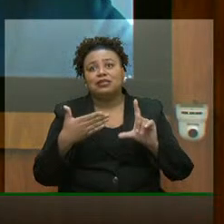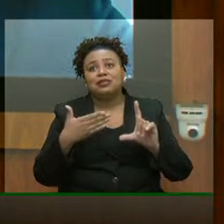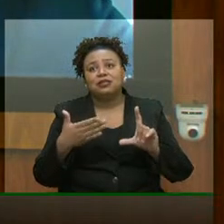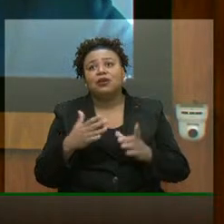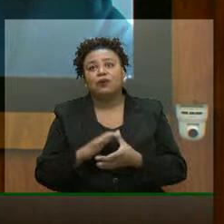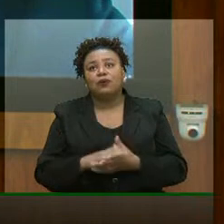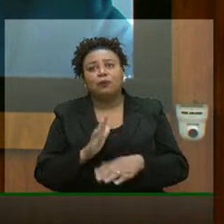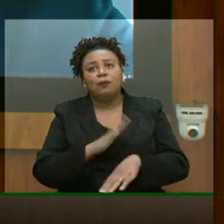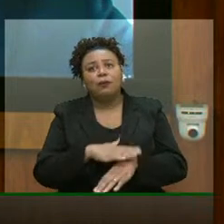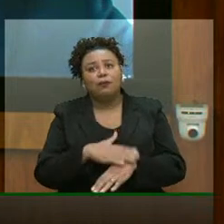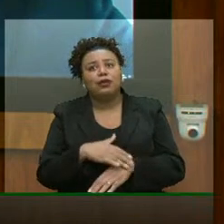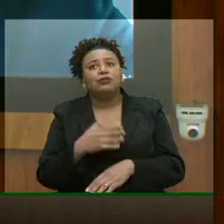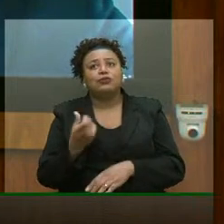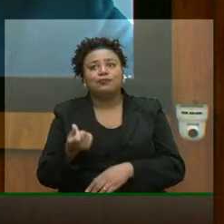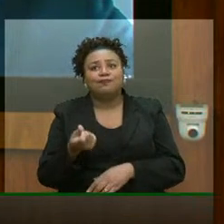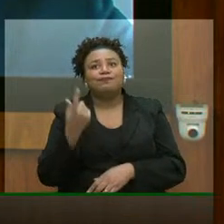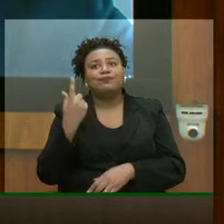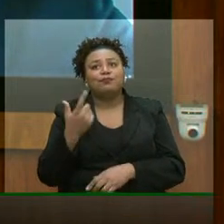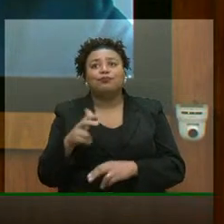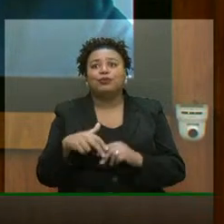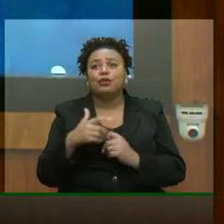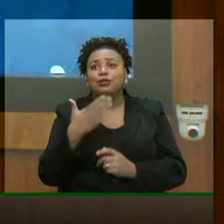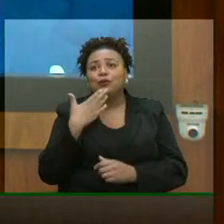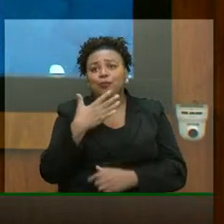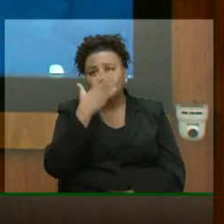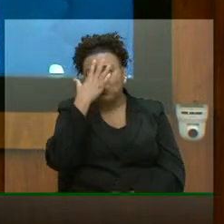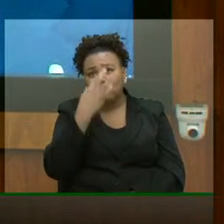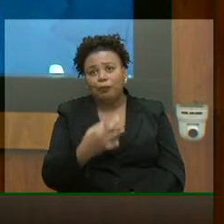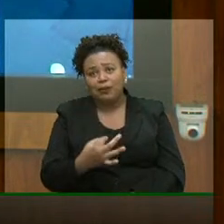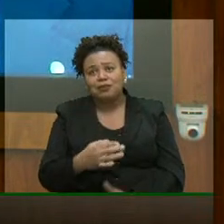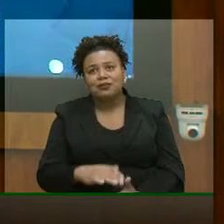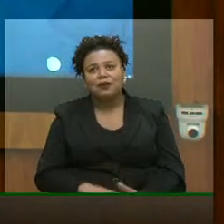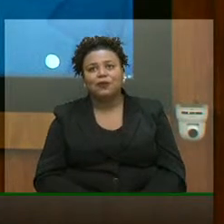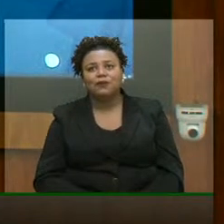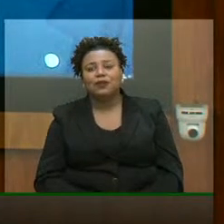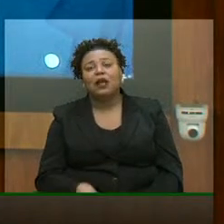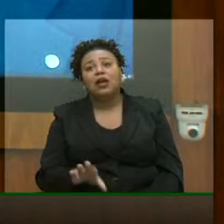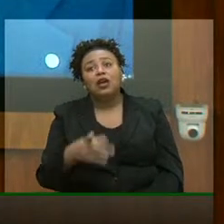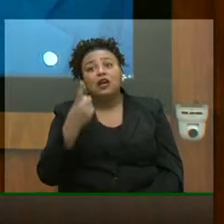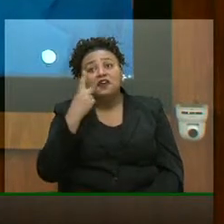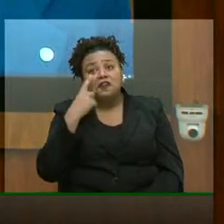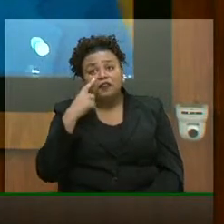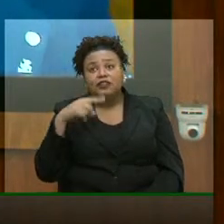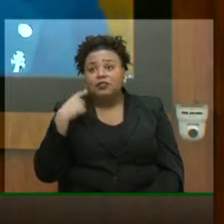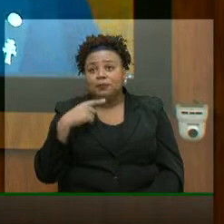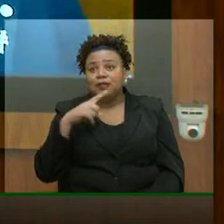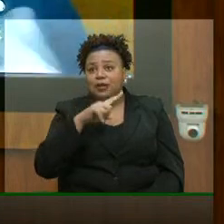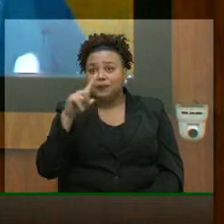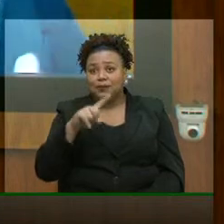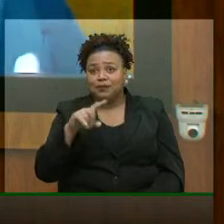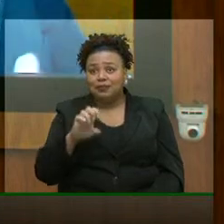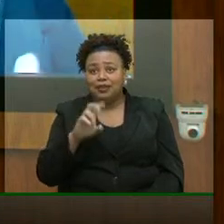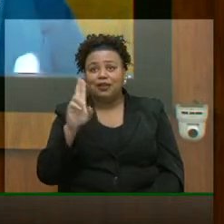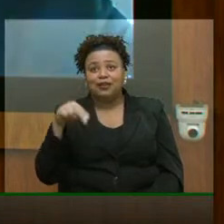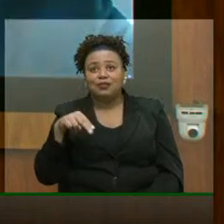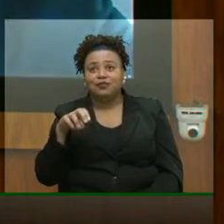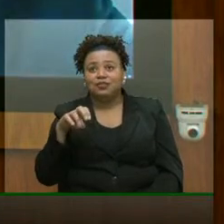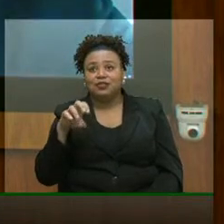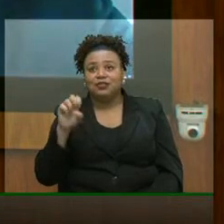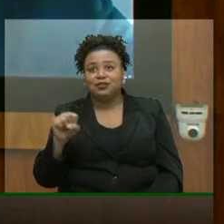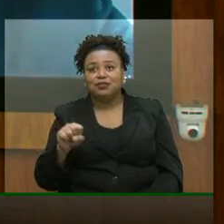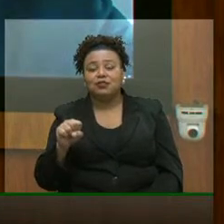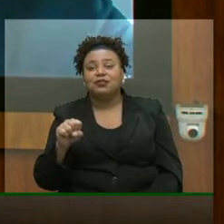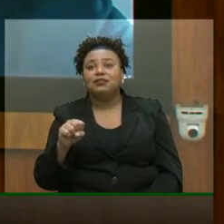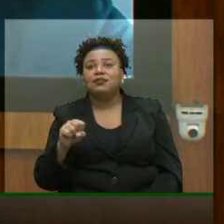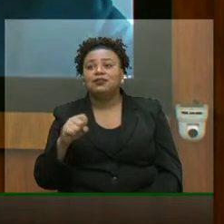num momento excepcional, né? Por isso eu peço a sua compreensão. Bom, vamos ouvir o deputado Zé Nunes aí, depois retornamos.